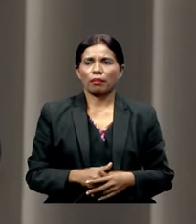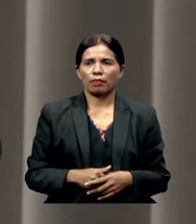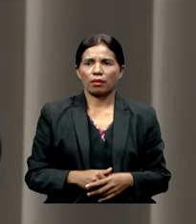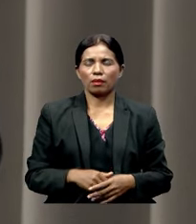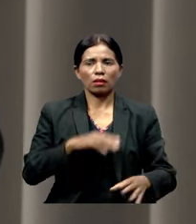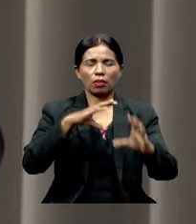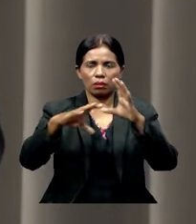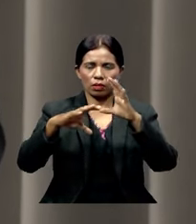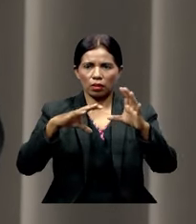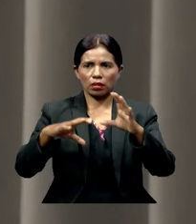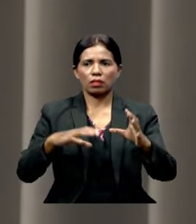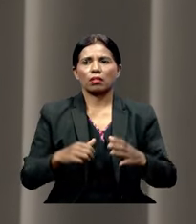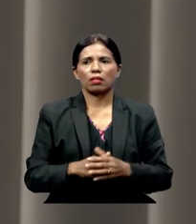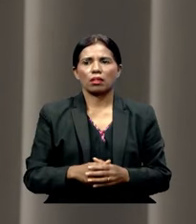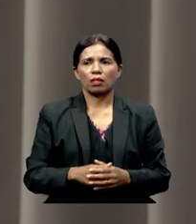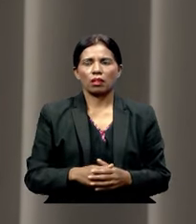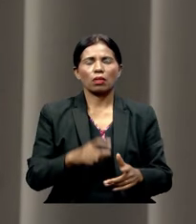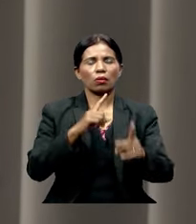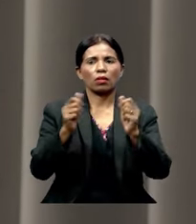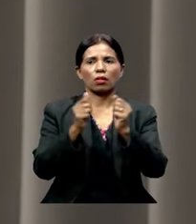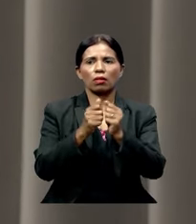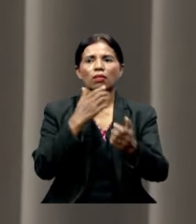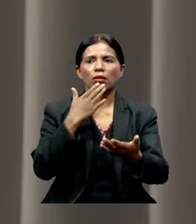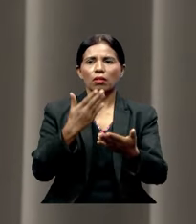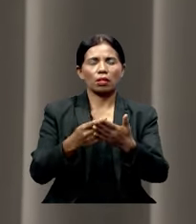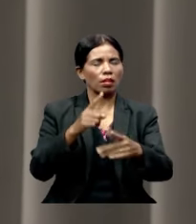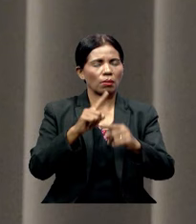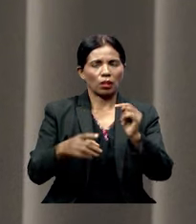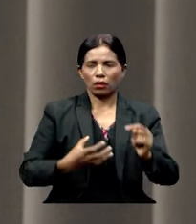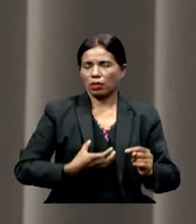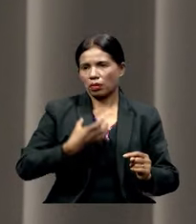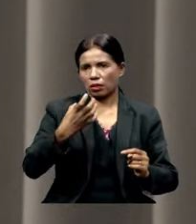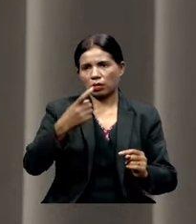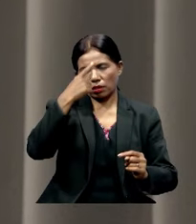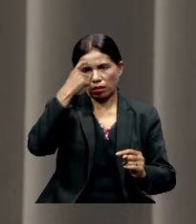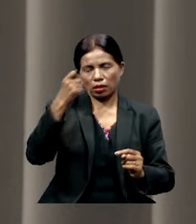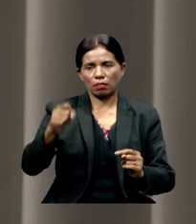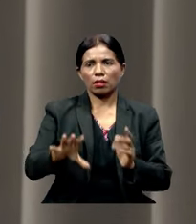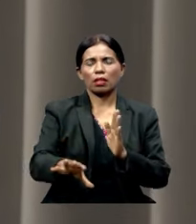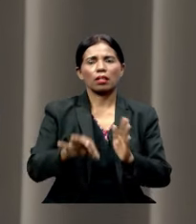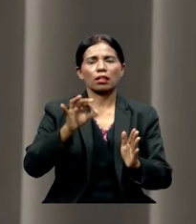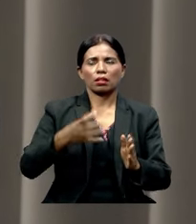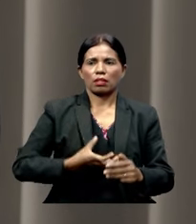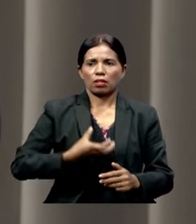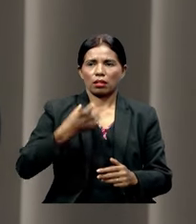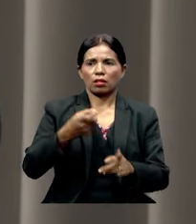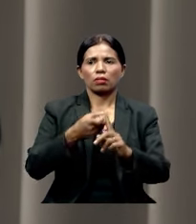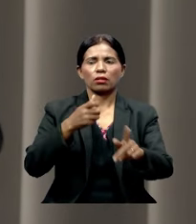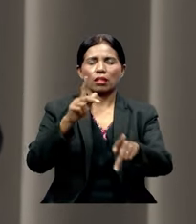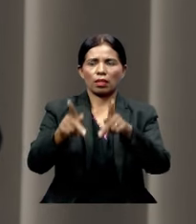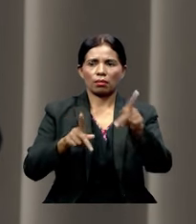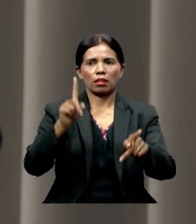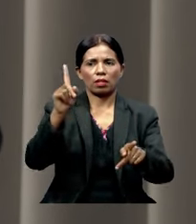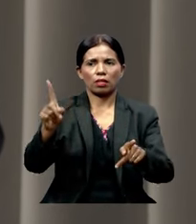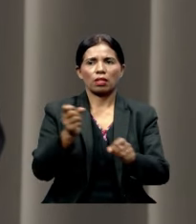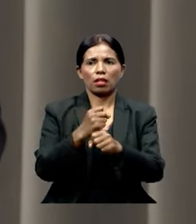comunica saunga, explica o dia que lá vem a ida pressão também minha retentia pressão você autor ida neve mas que